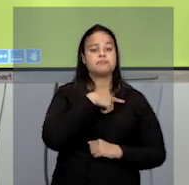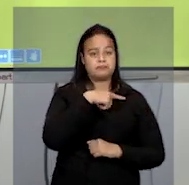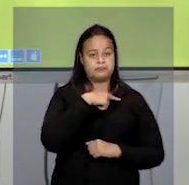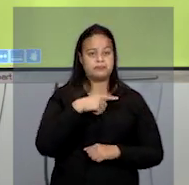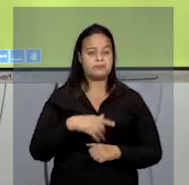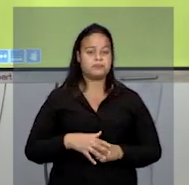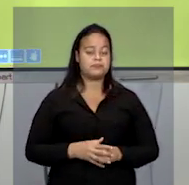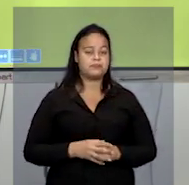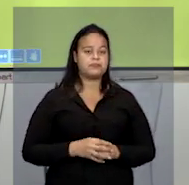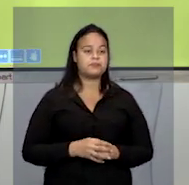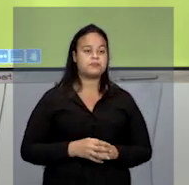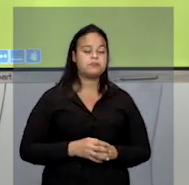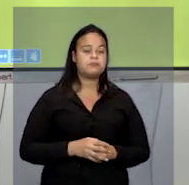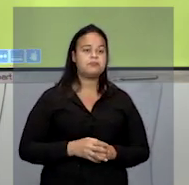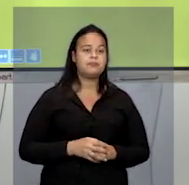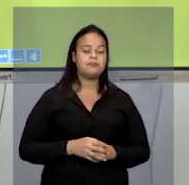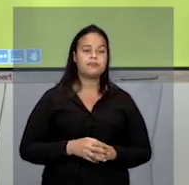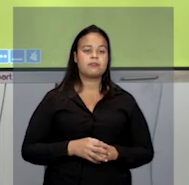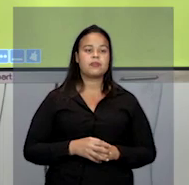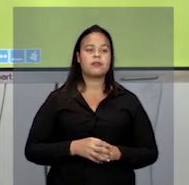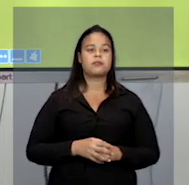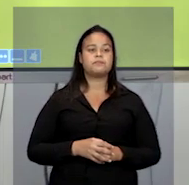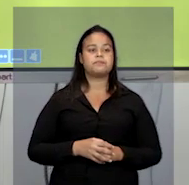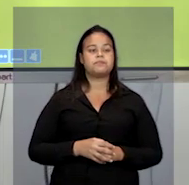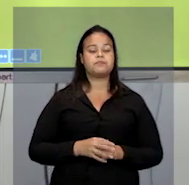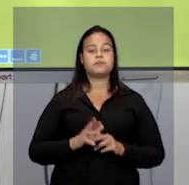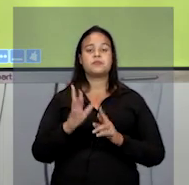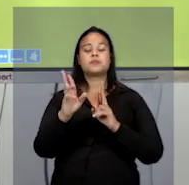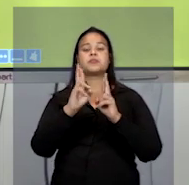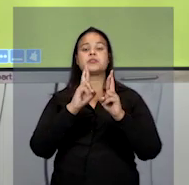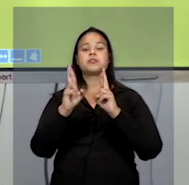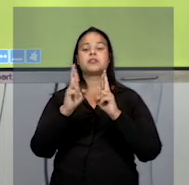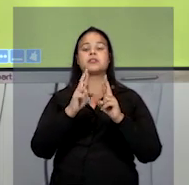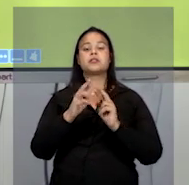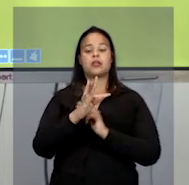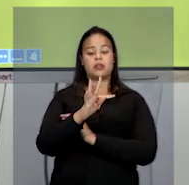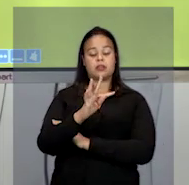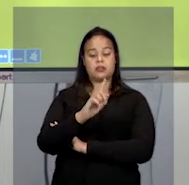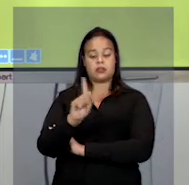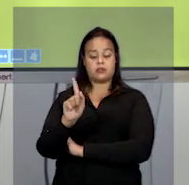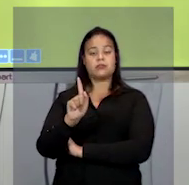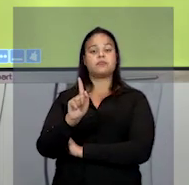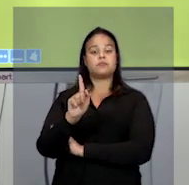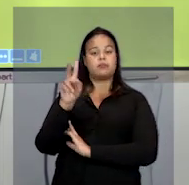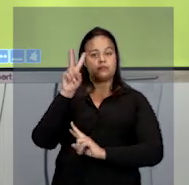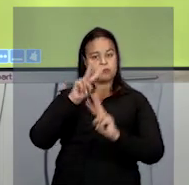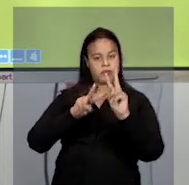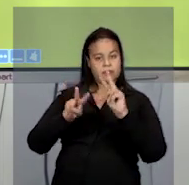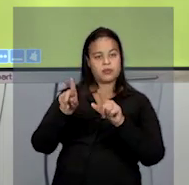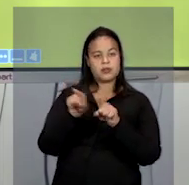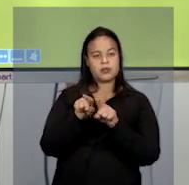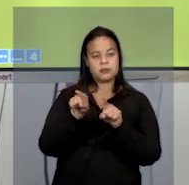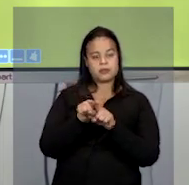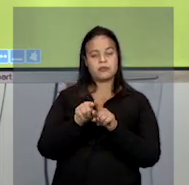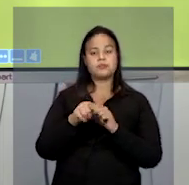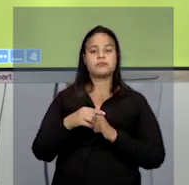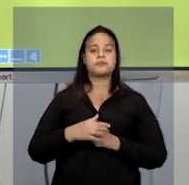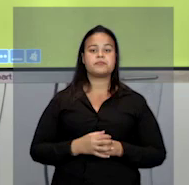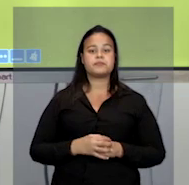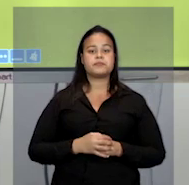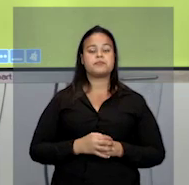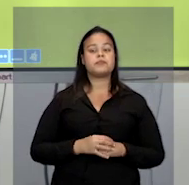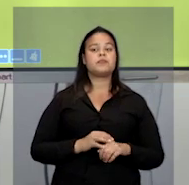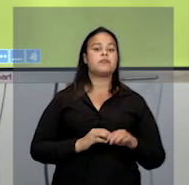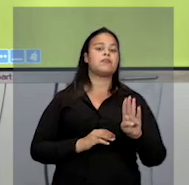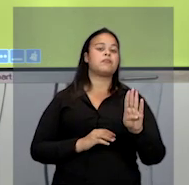E a última, essa aqui seria a relação tangente, que nós vamos ver. Essa aqui seria a relação